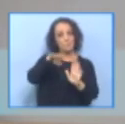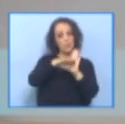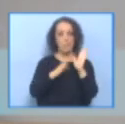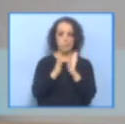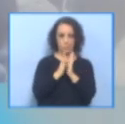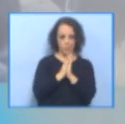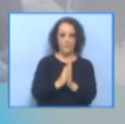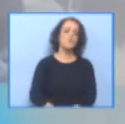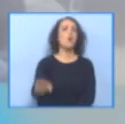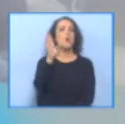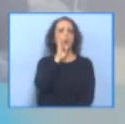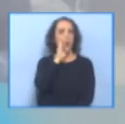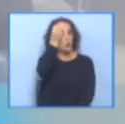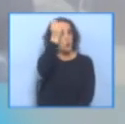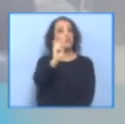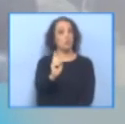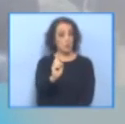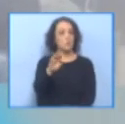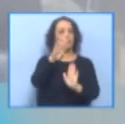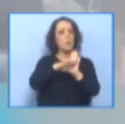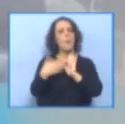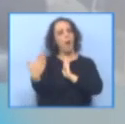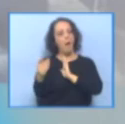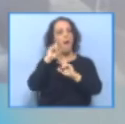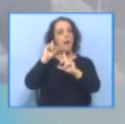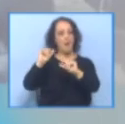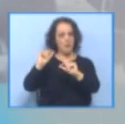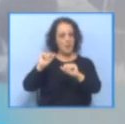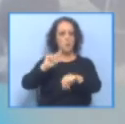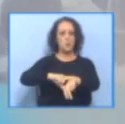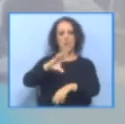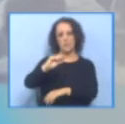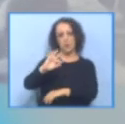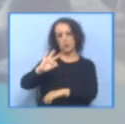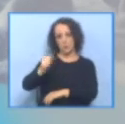Eclésia. Mais logo, não esqueça, a edição rádio do programa Eclésia é pelas